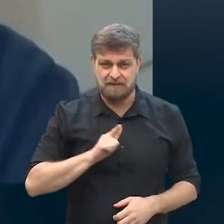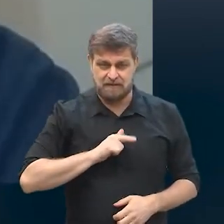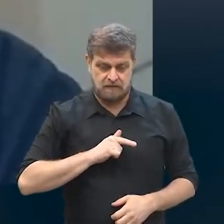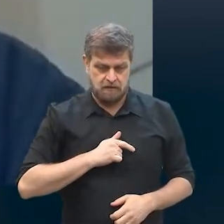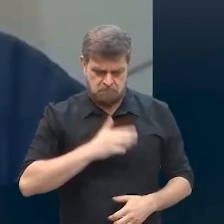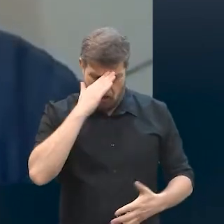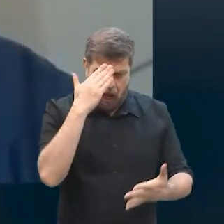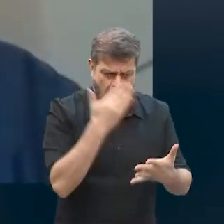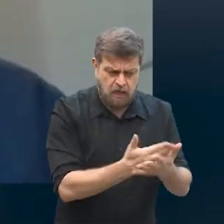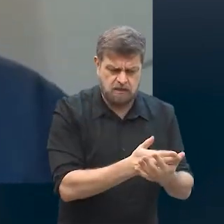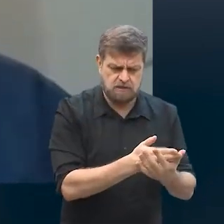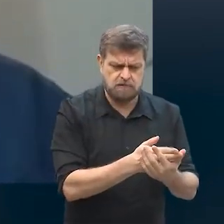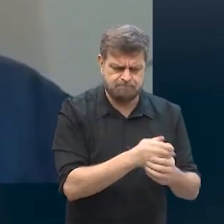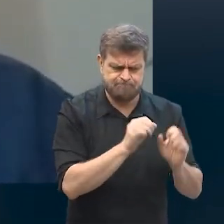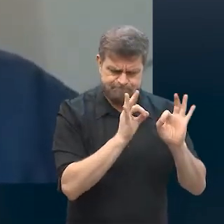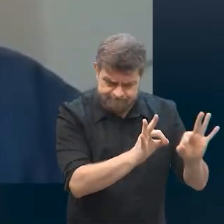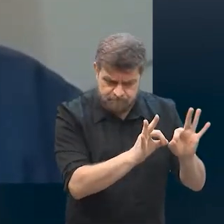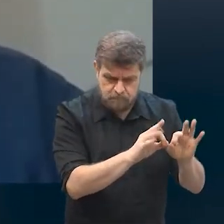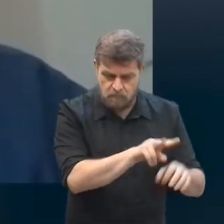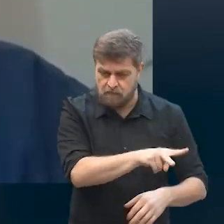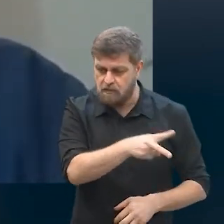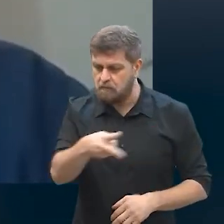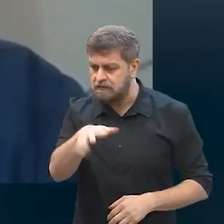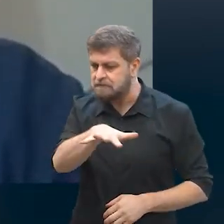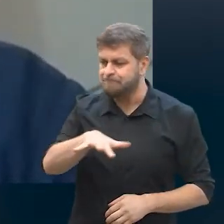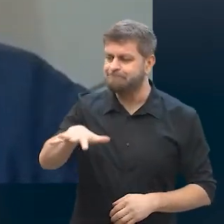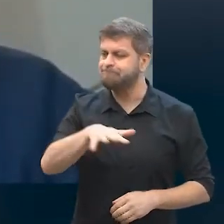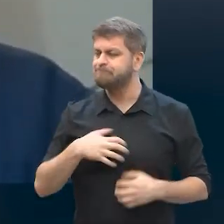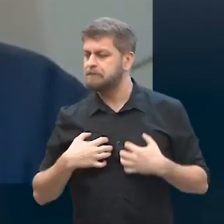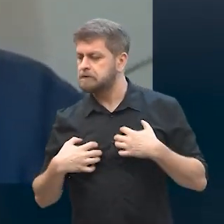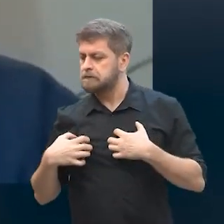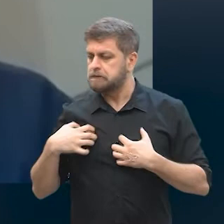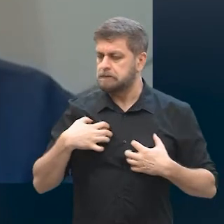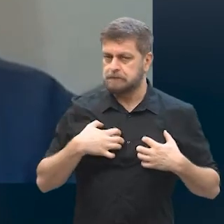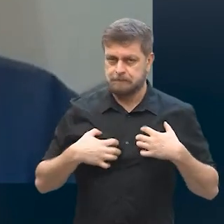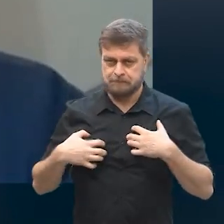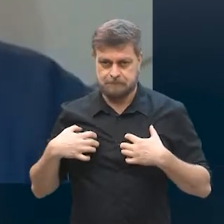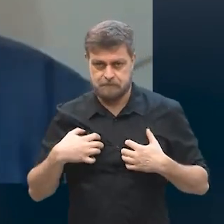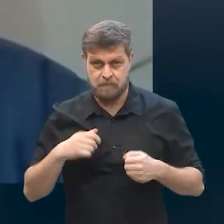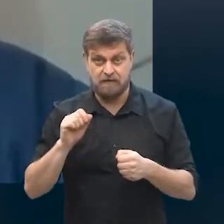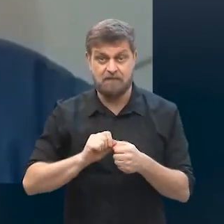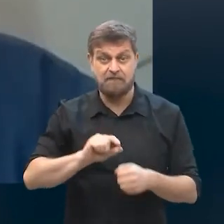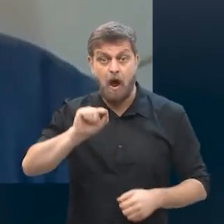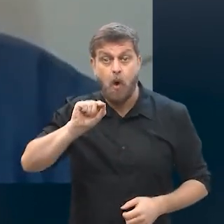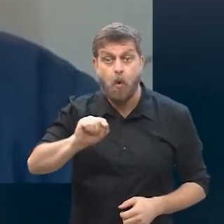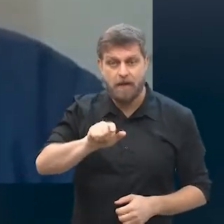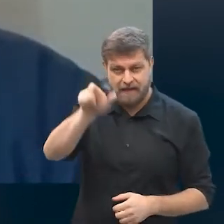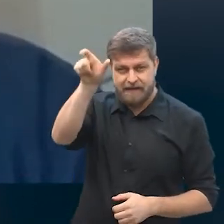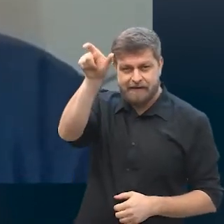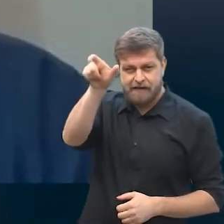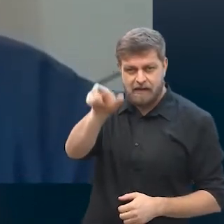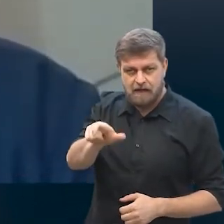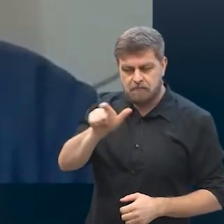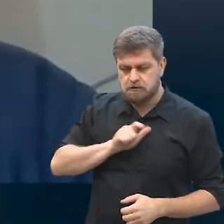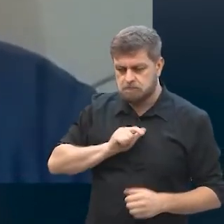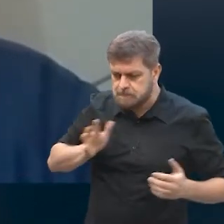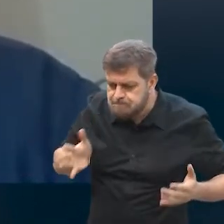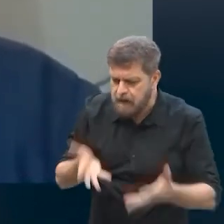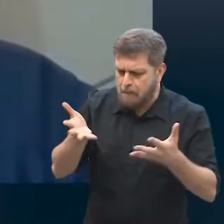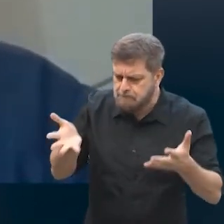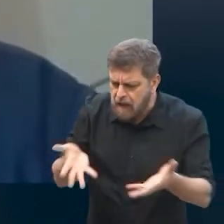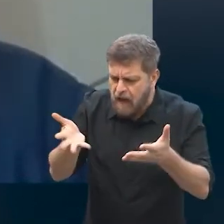o certo pelo incerto. E essa incerteza é que muitas vezes alimenta, né, o